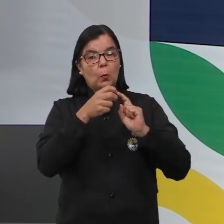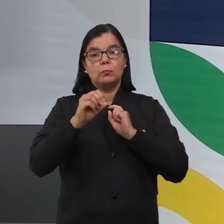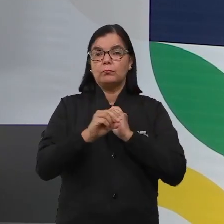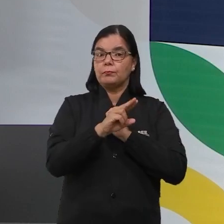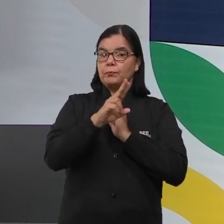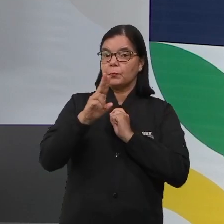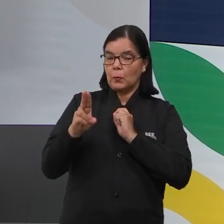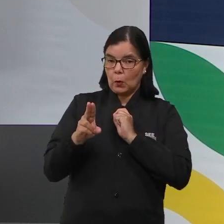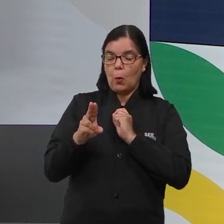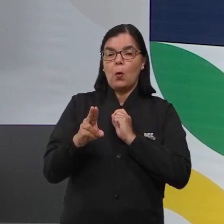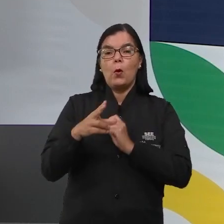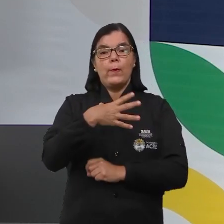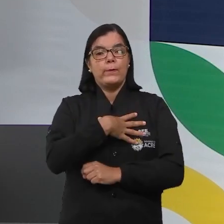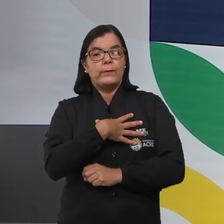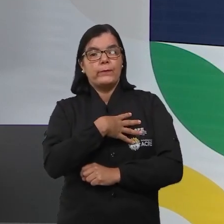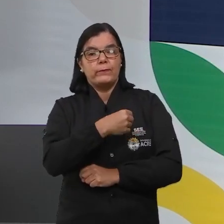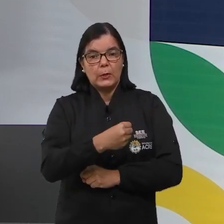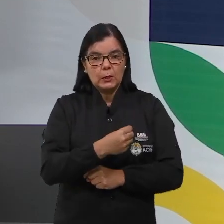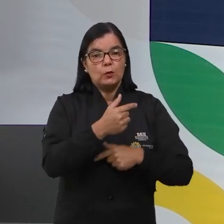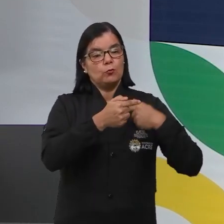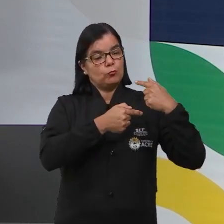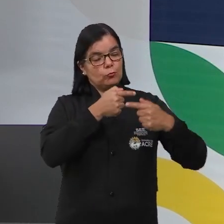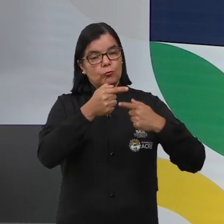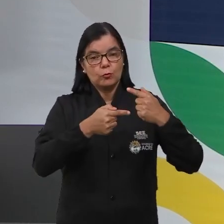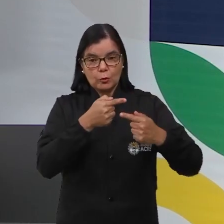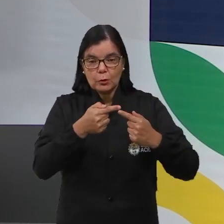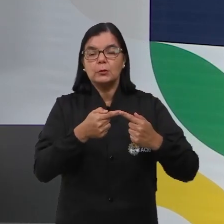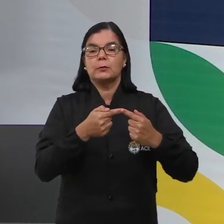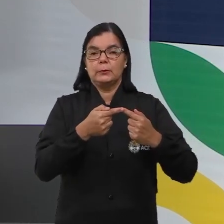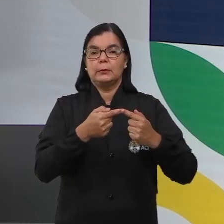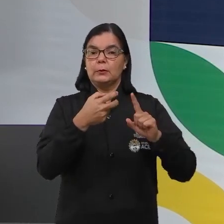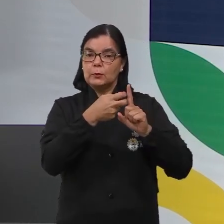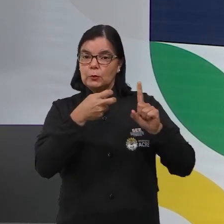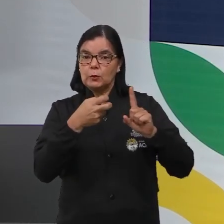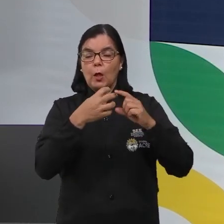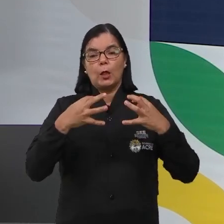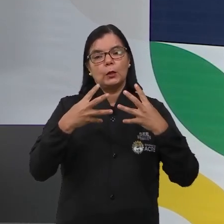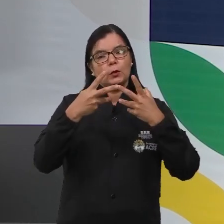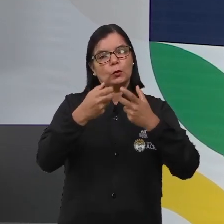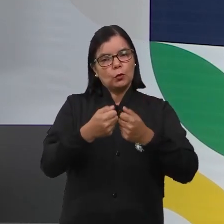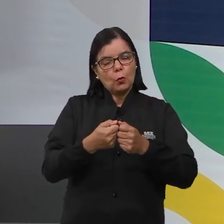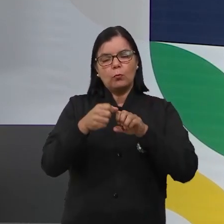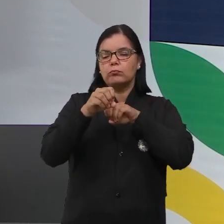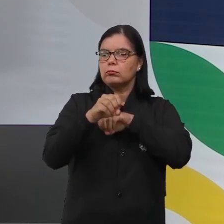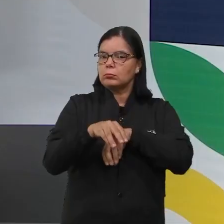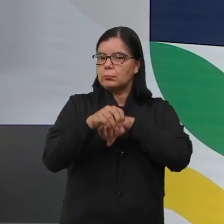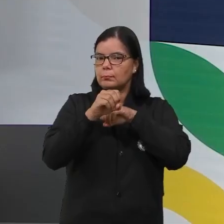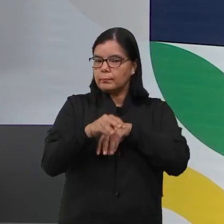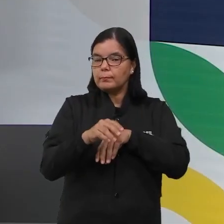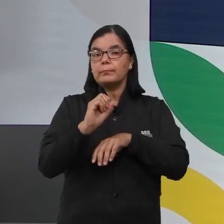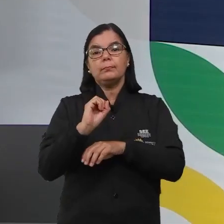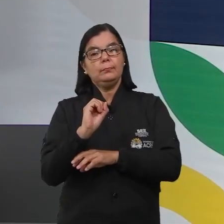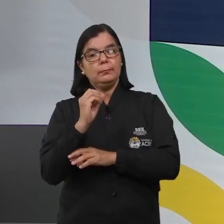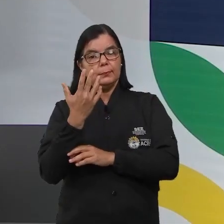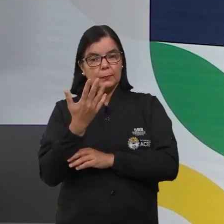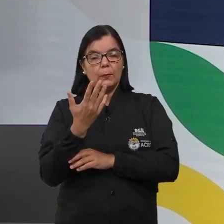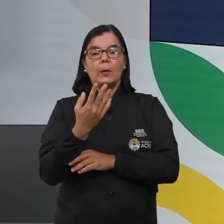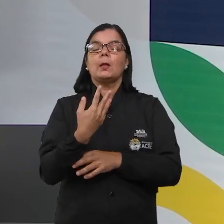ou descendência indígena. Hoje, graças, né, a todo esse trabalho educativo que vem acontecendo